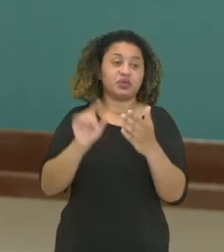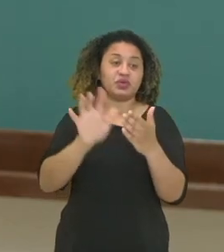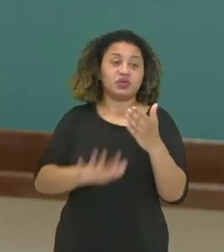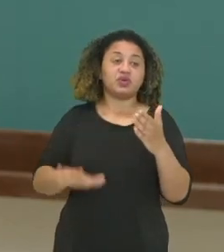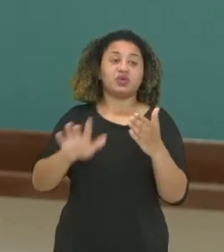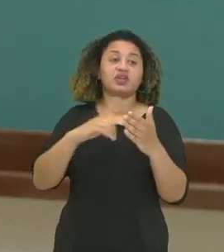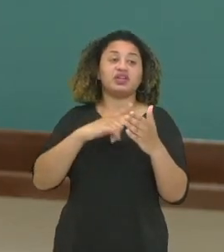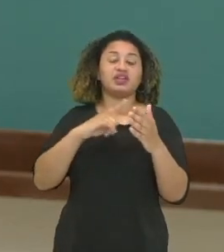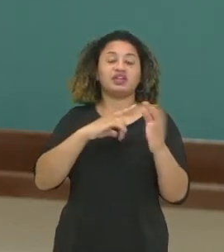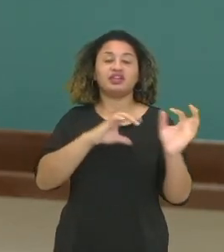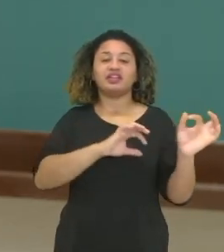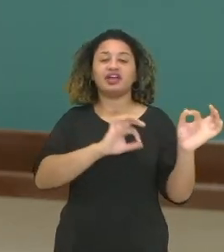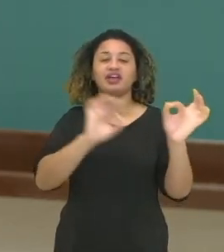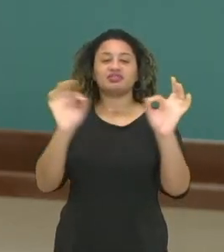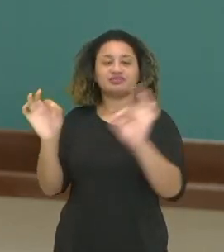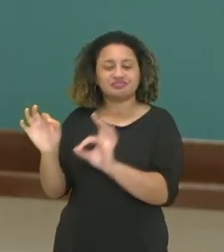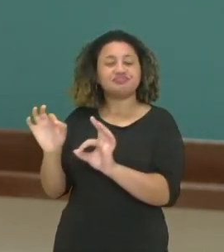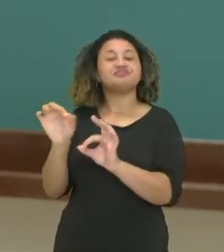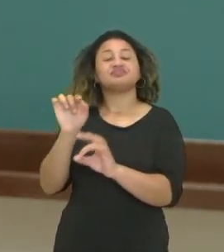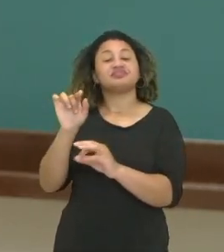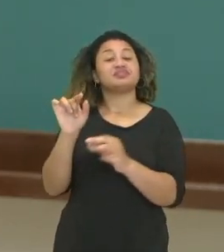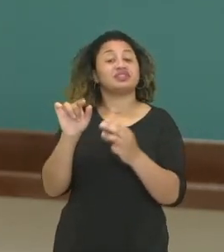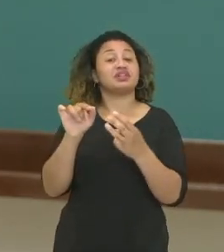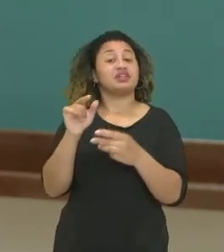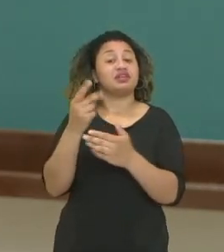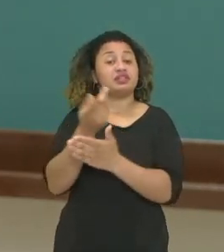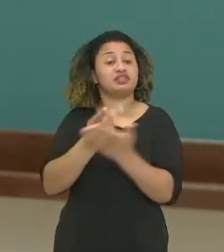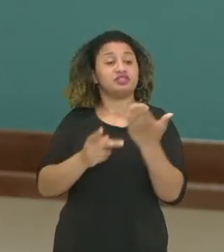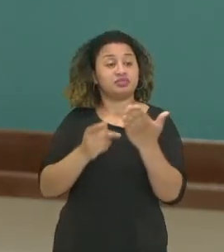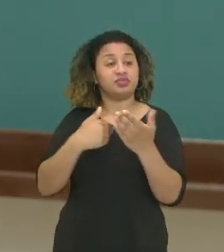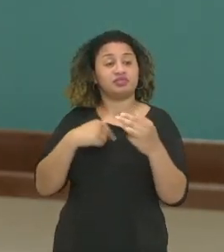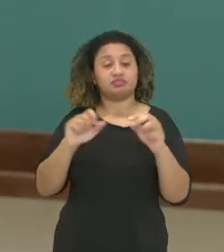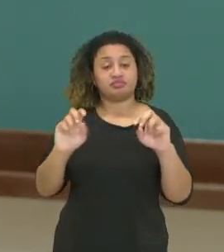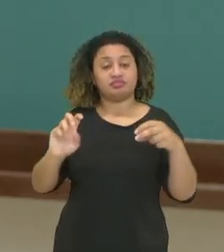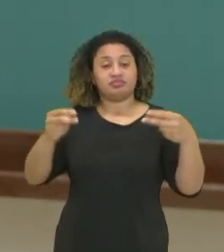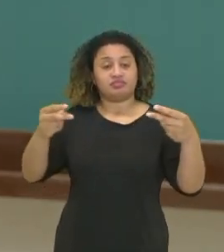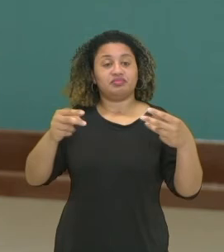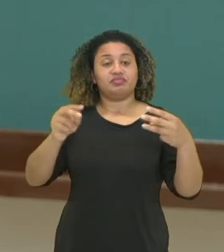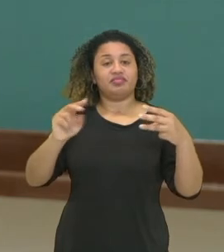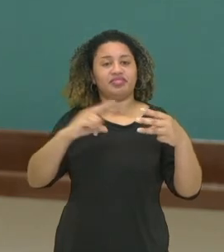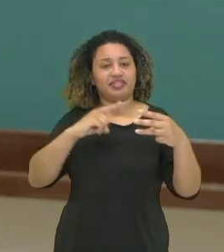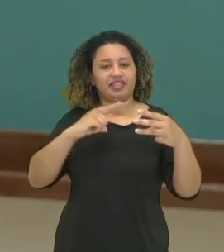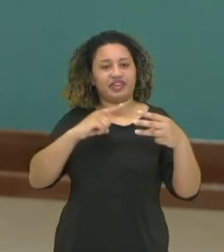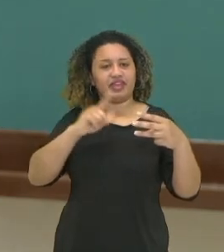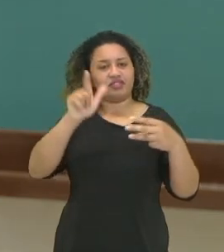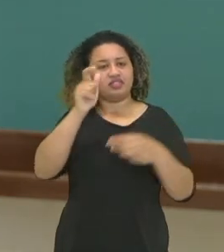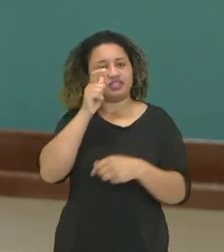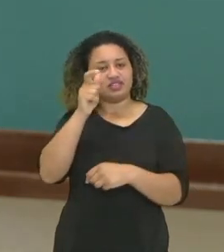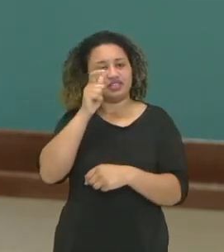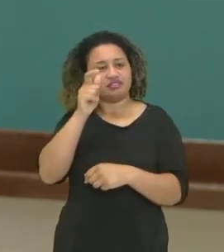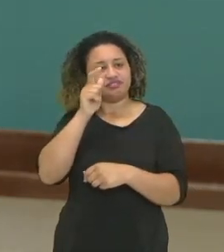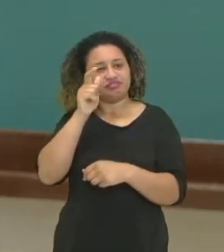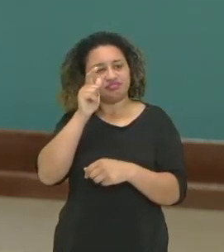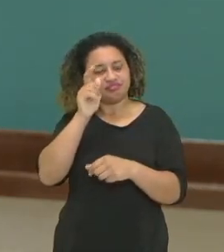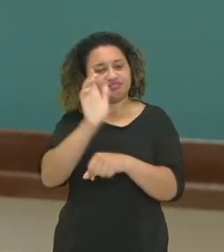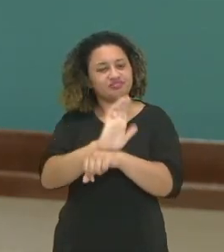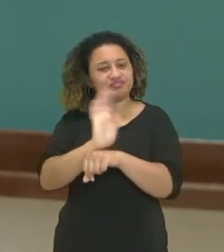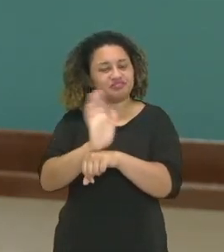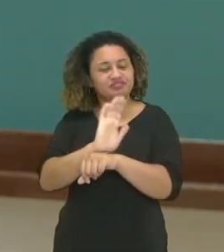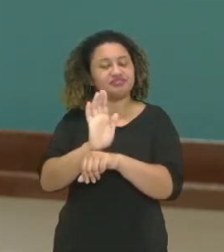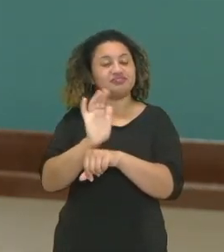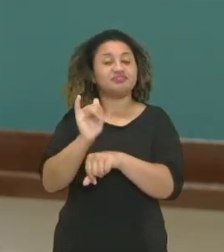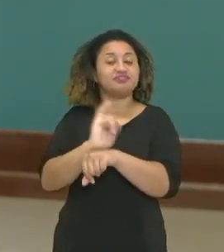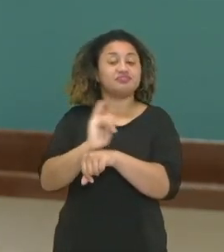tenho uma animação de Morte e Vida Severina. Basta que você clique aqui e assista esse vídeo do